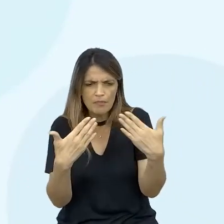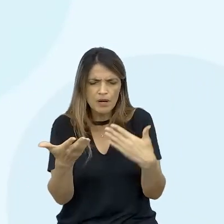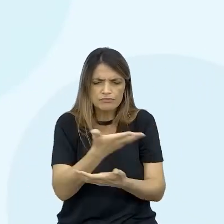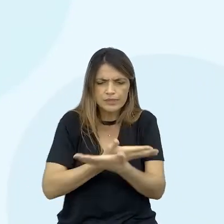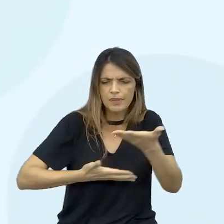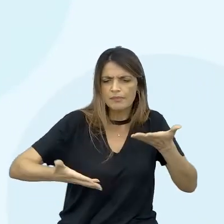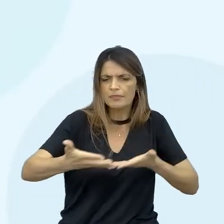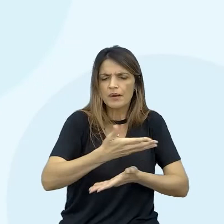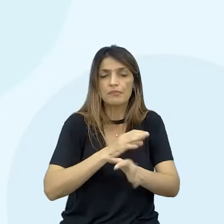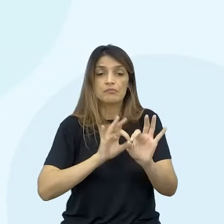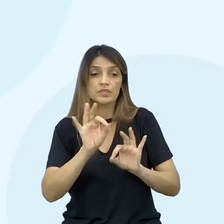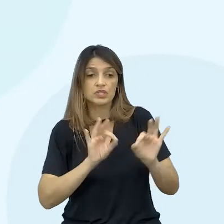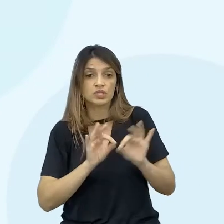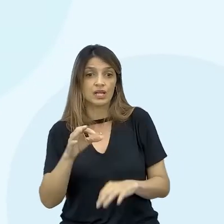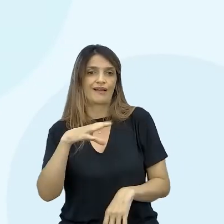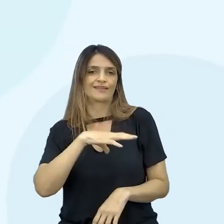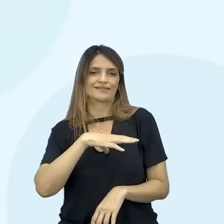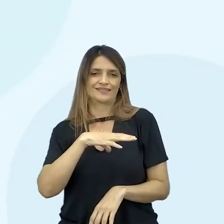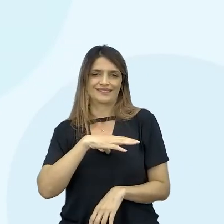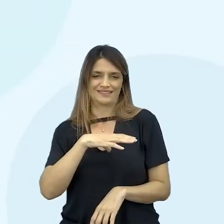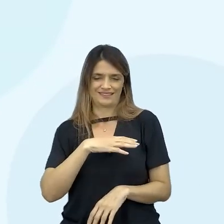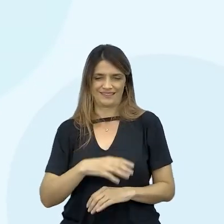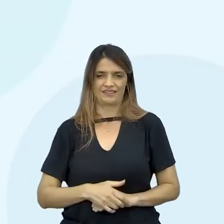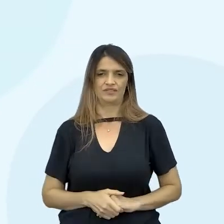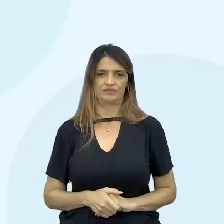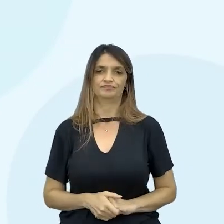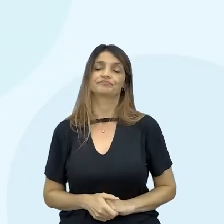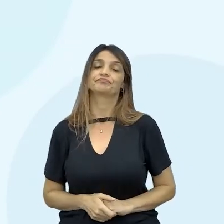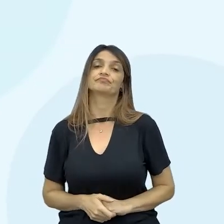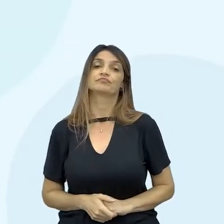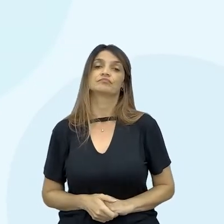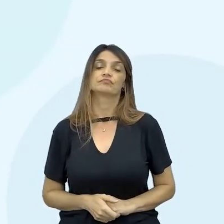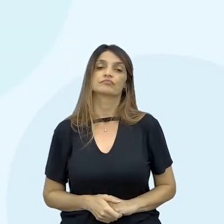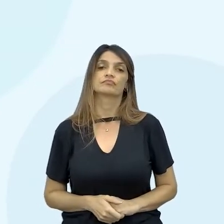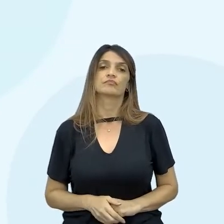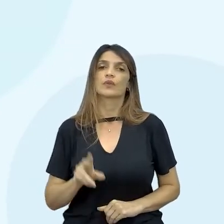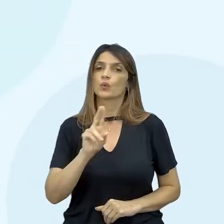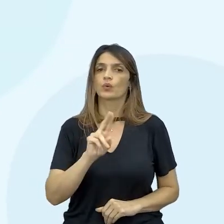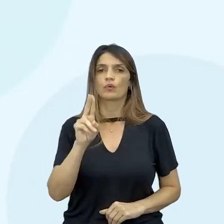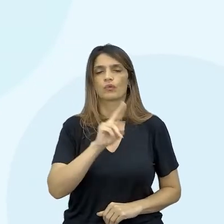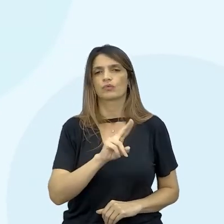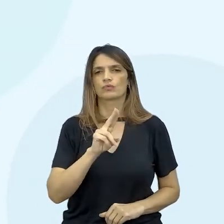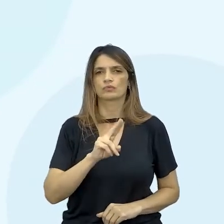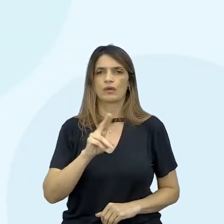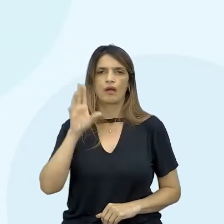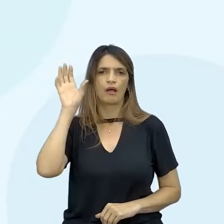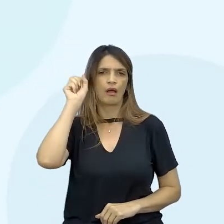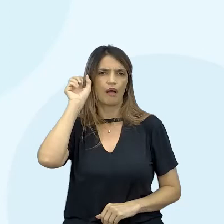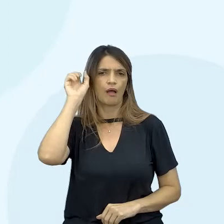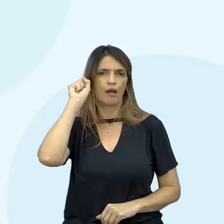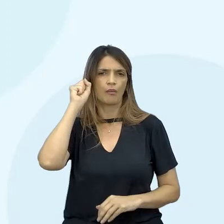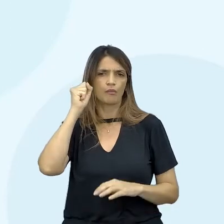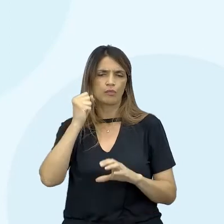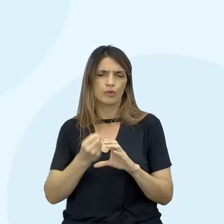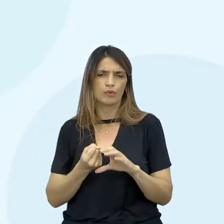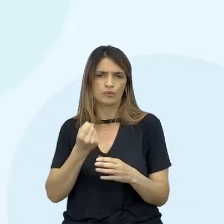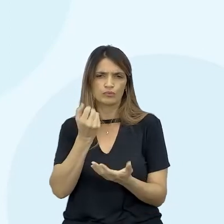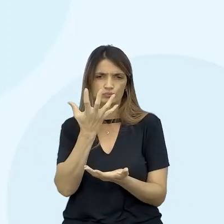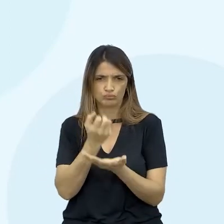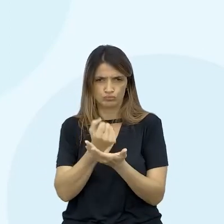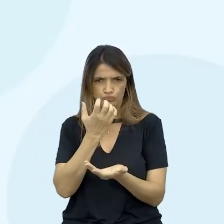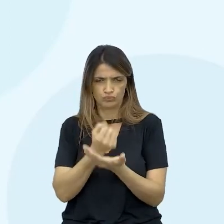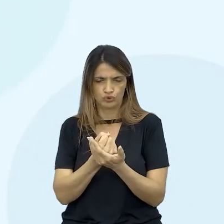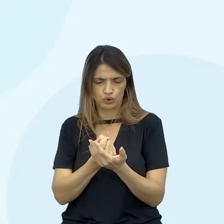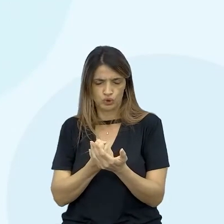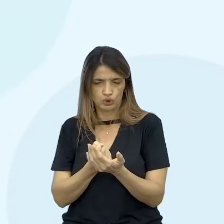para planejar esta cidade. E também utilizando o podcast, entre outros, né? São várias as sugestões aí